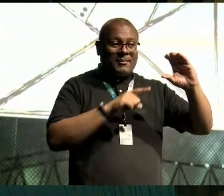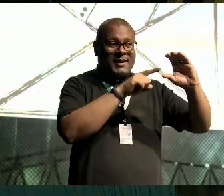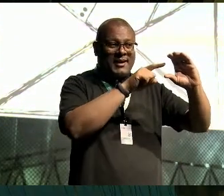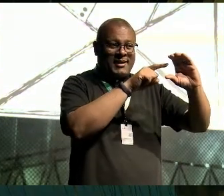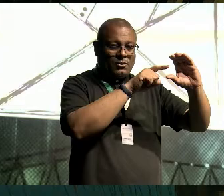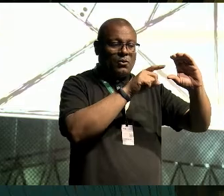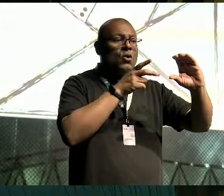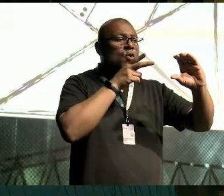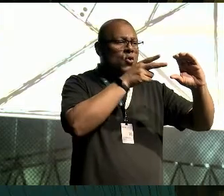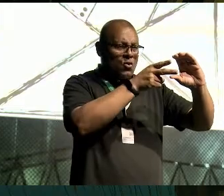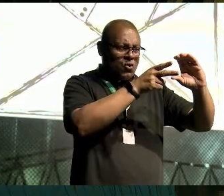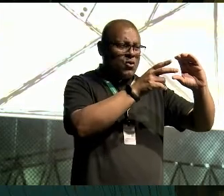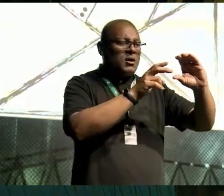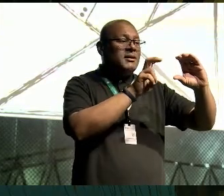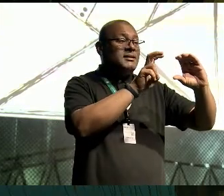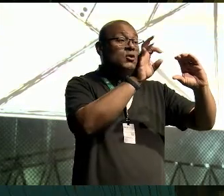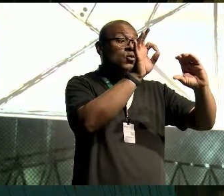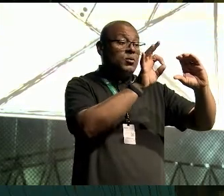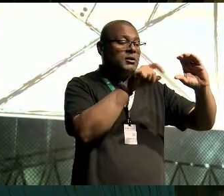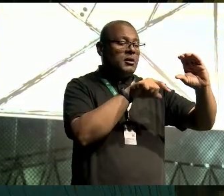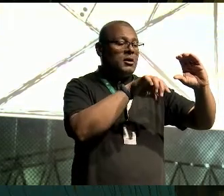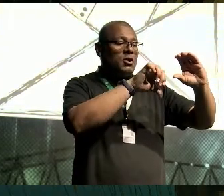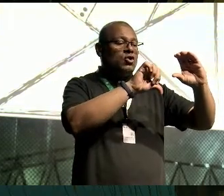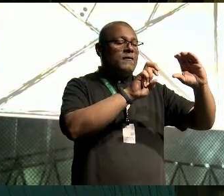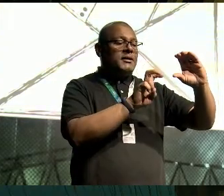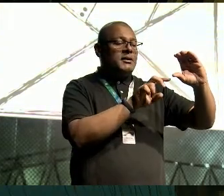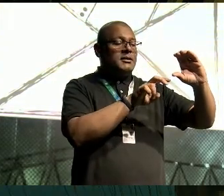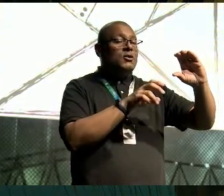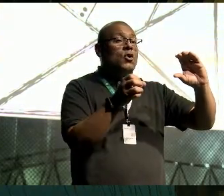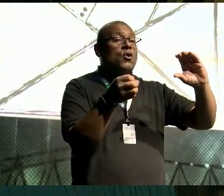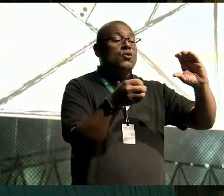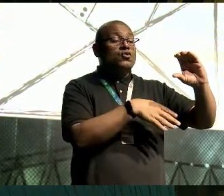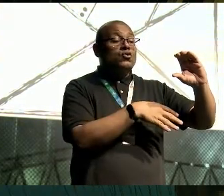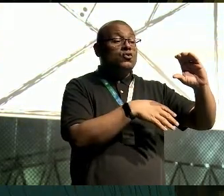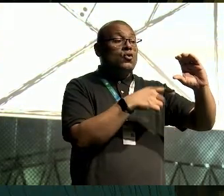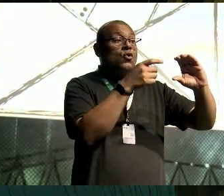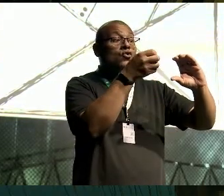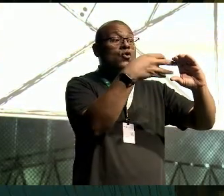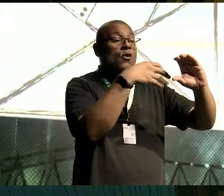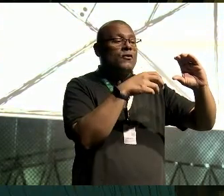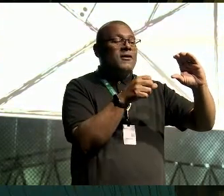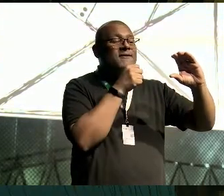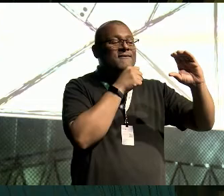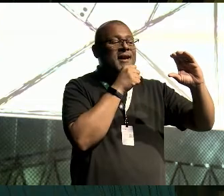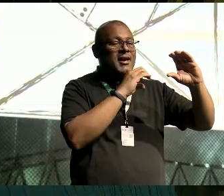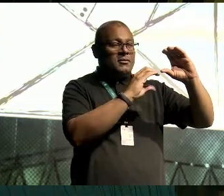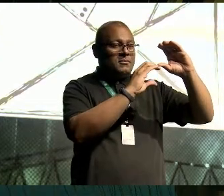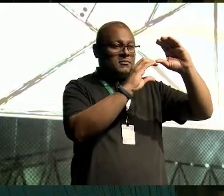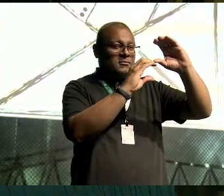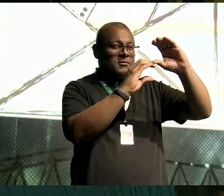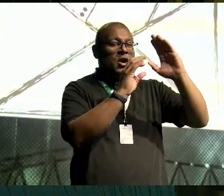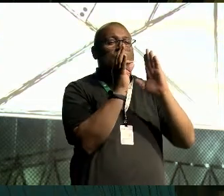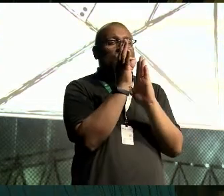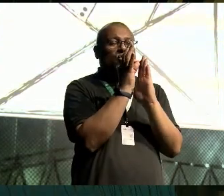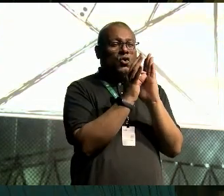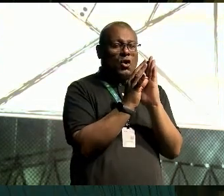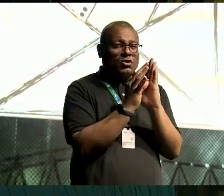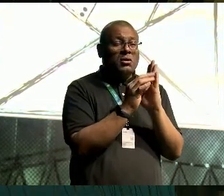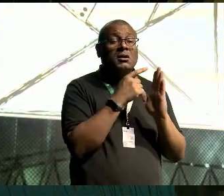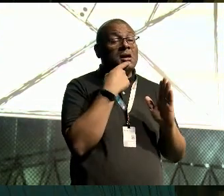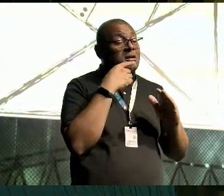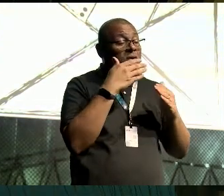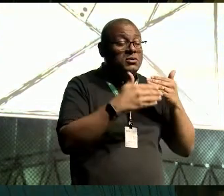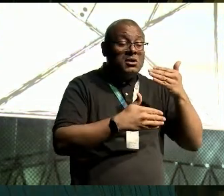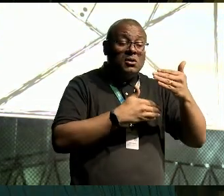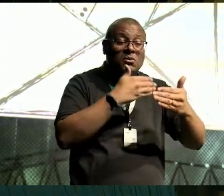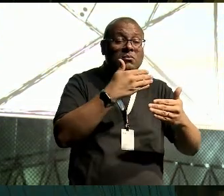das vezes e só 5% a gente consegue fazer com que aquele comportamento novo exista. E, assim, fazer todo aquele ciclo que o